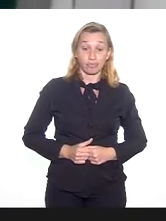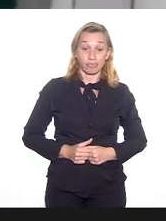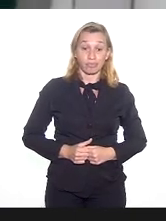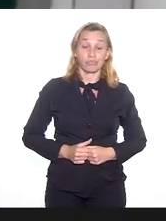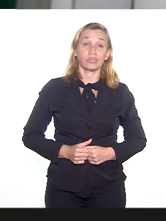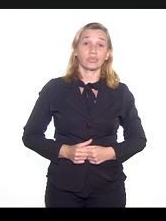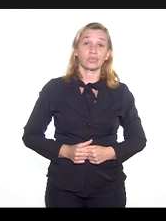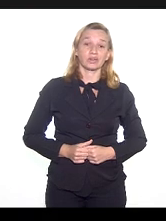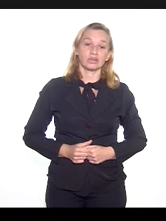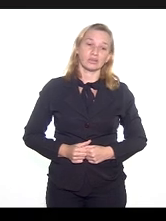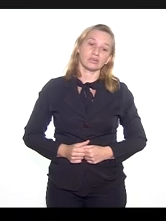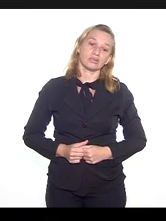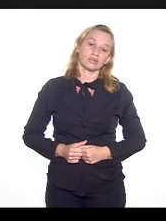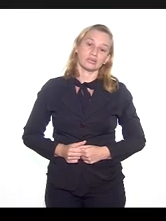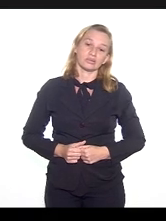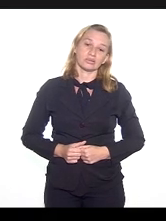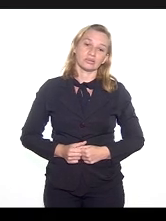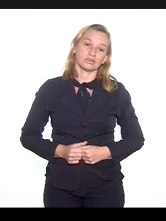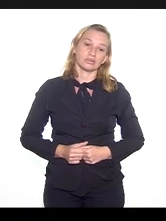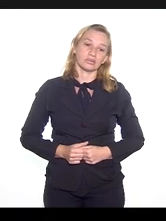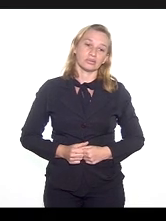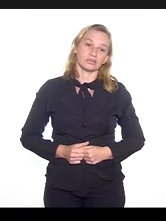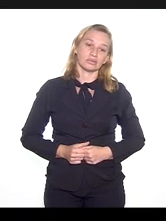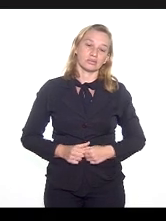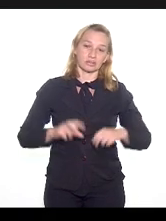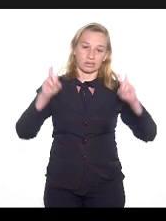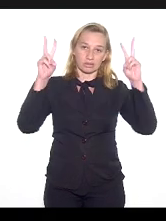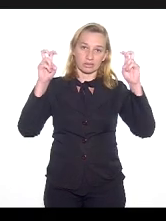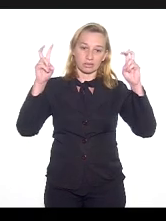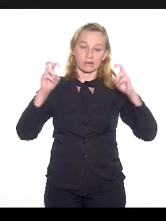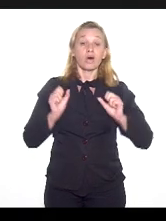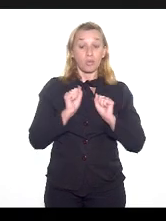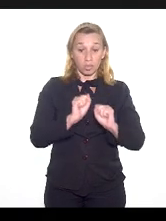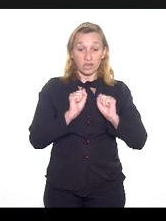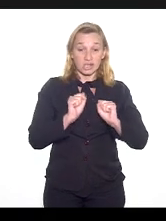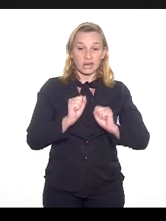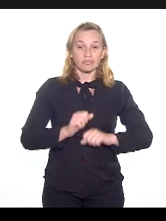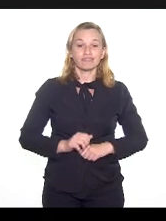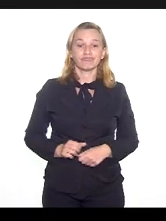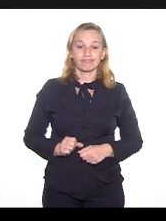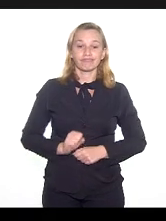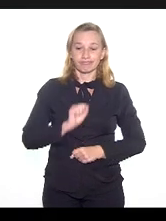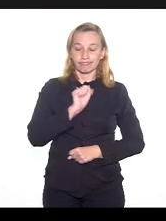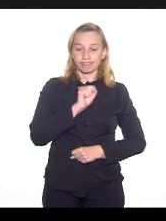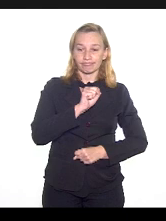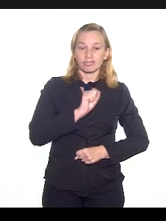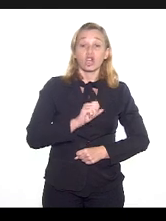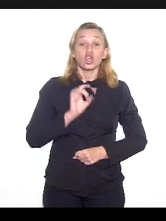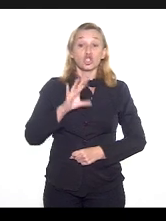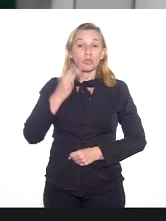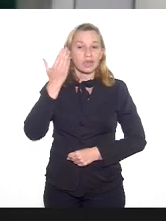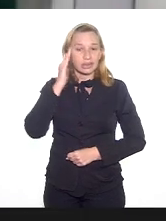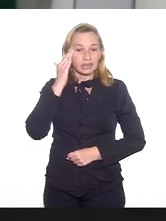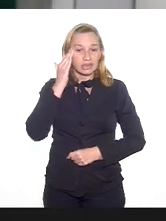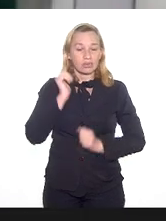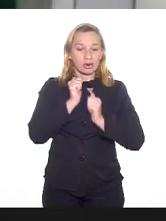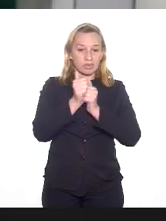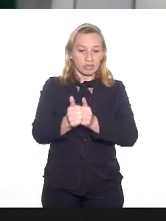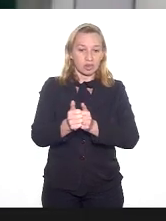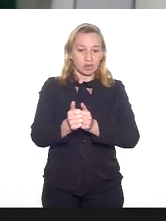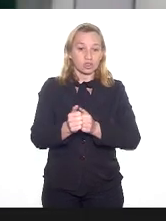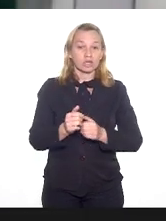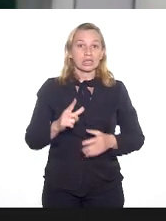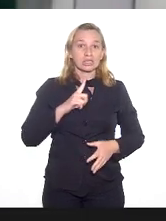dessa forma equacionar essa questão. Pode ser? Presidente, então, só para entender o encaminhamento,